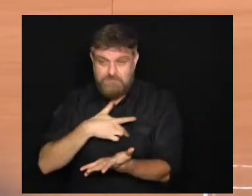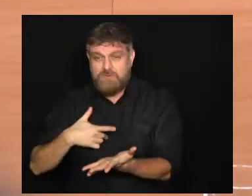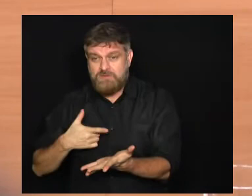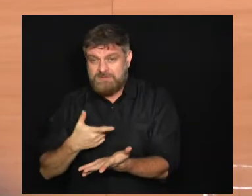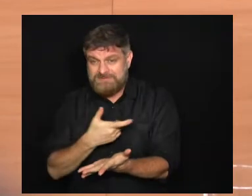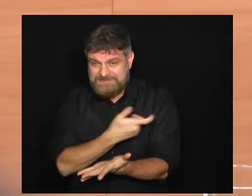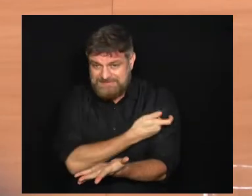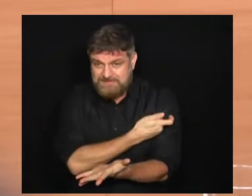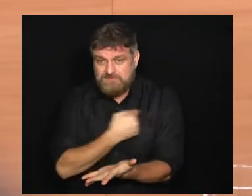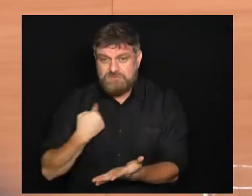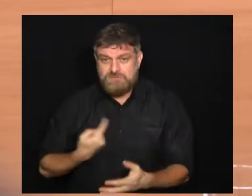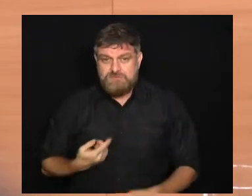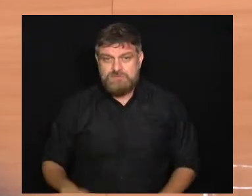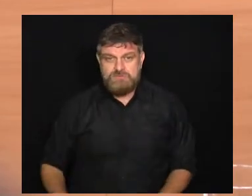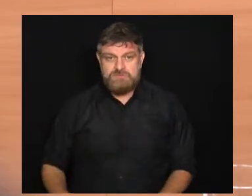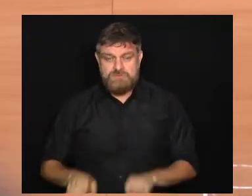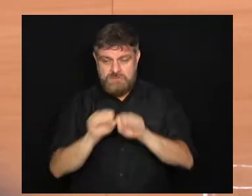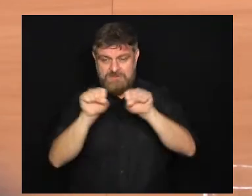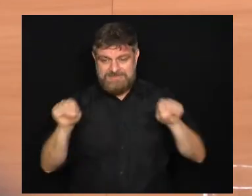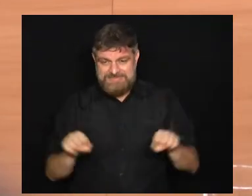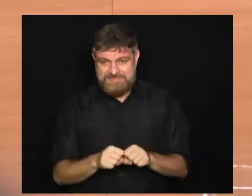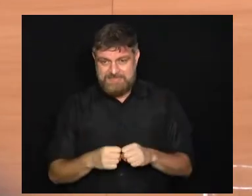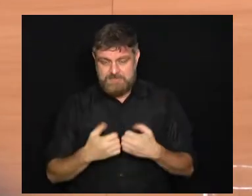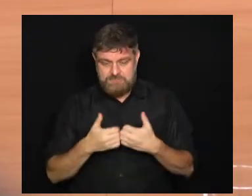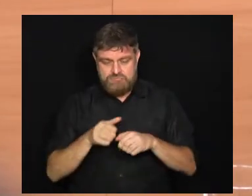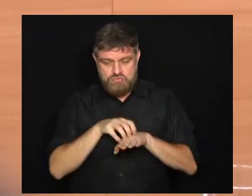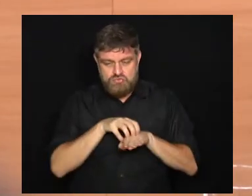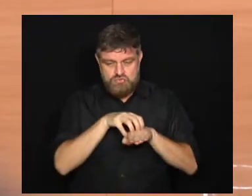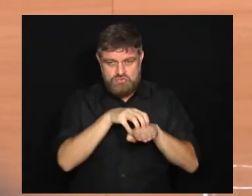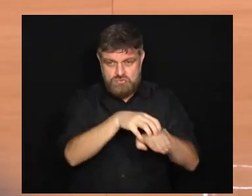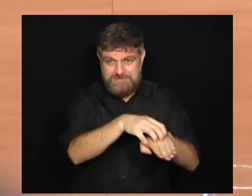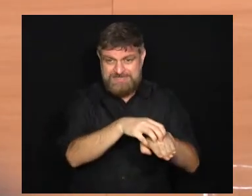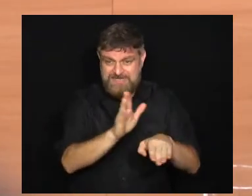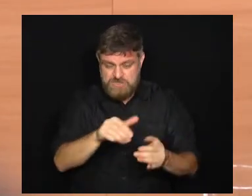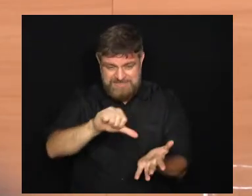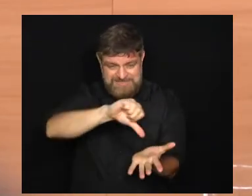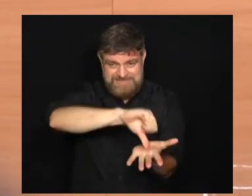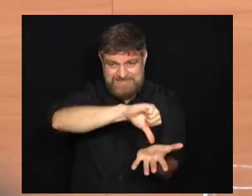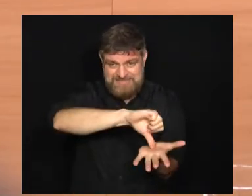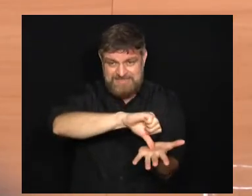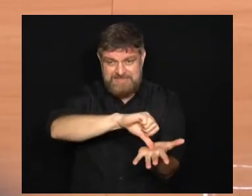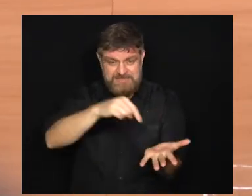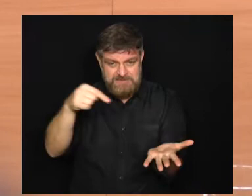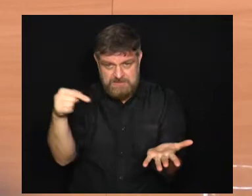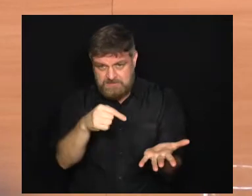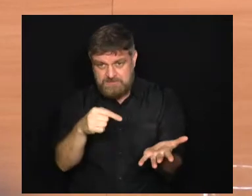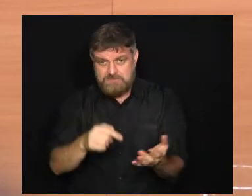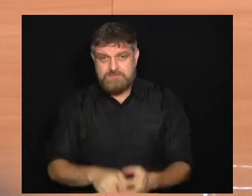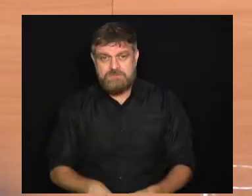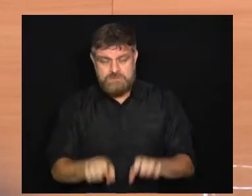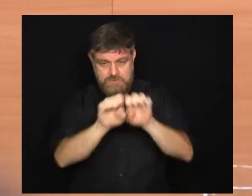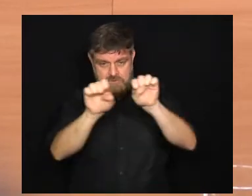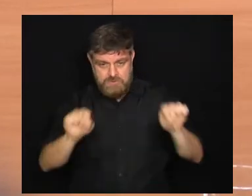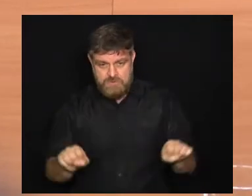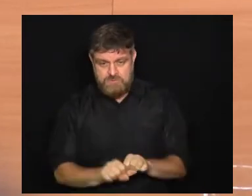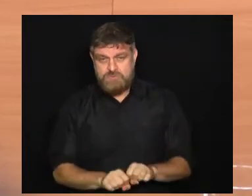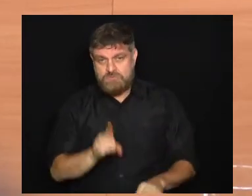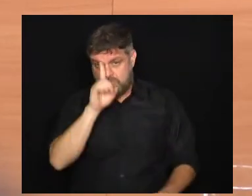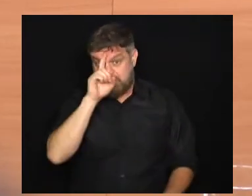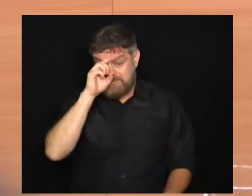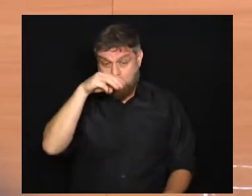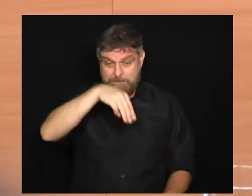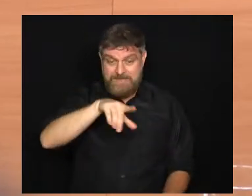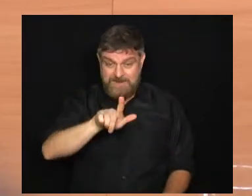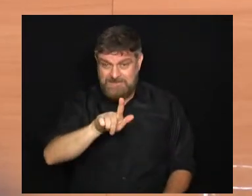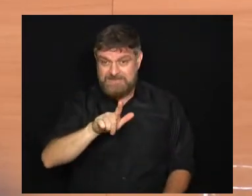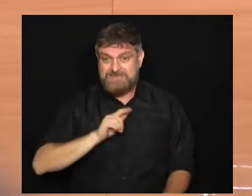com o nosso sistema de transporte, eles estão sendo já centralizados, inclusive alguns deles no próprio laboratório Mário Gatti e Chove, que estão